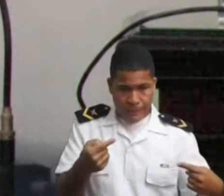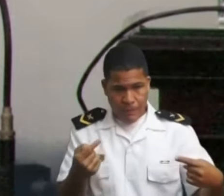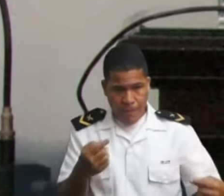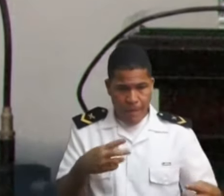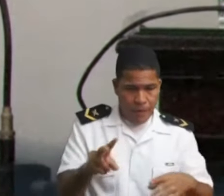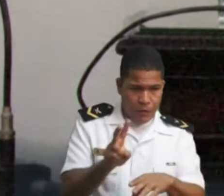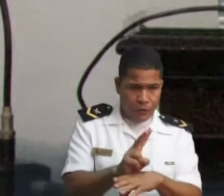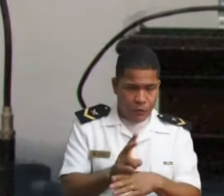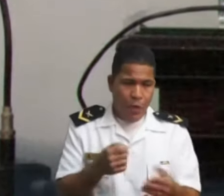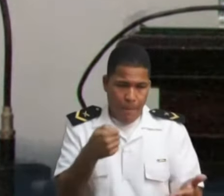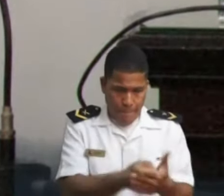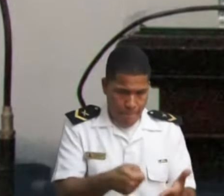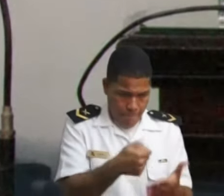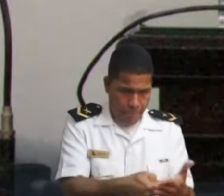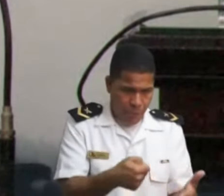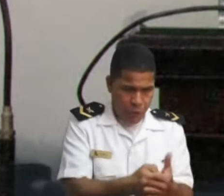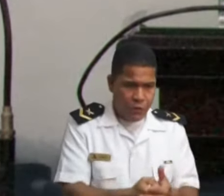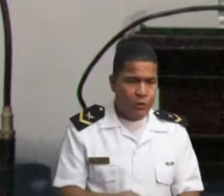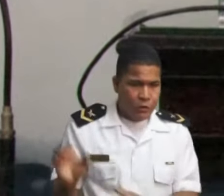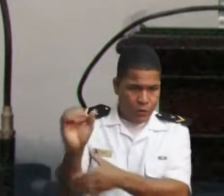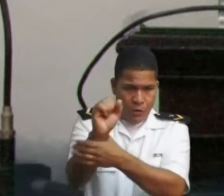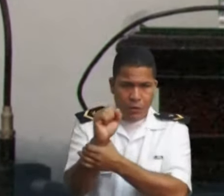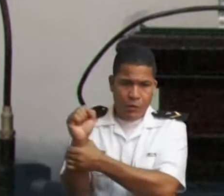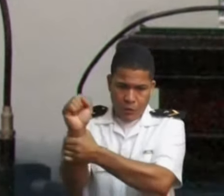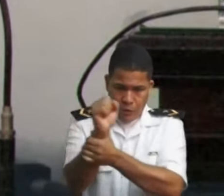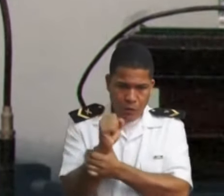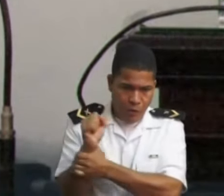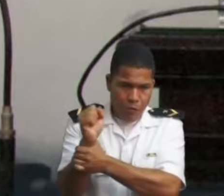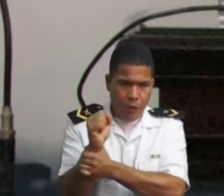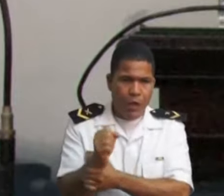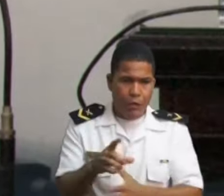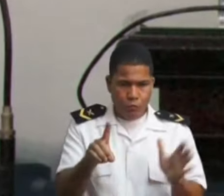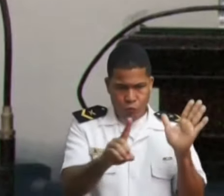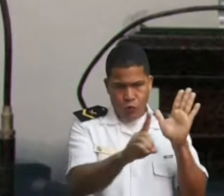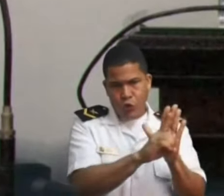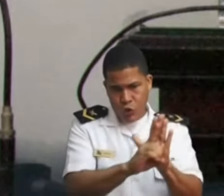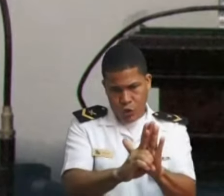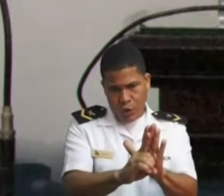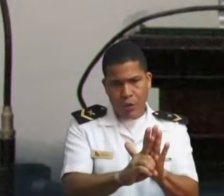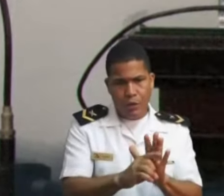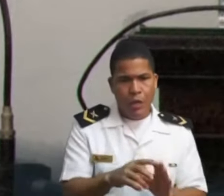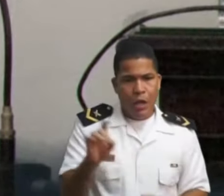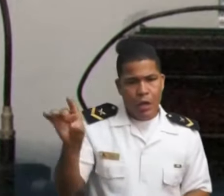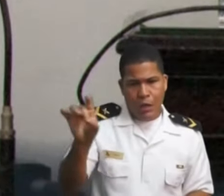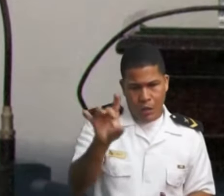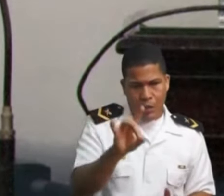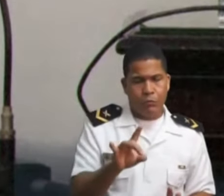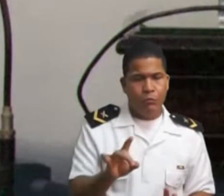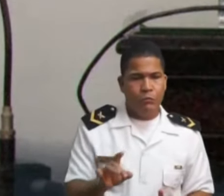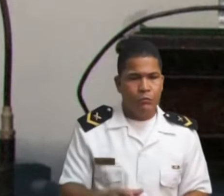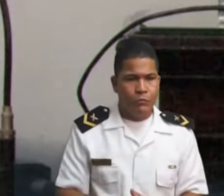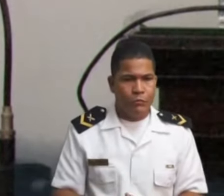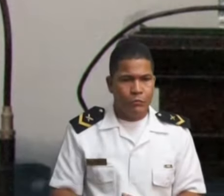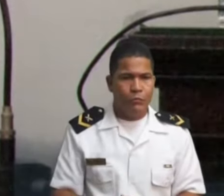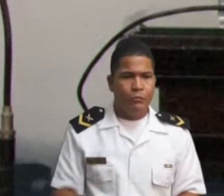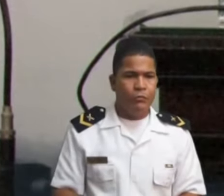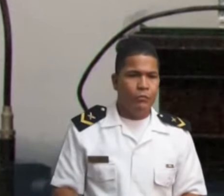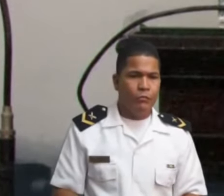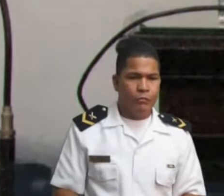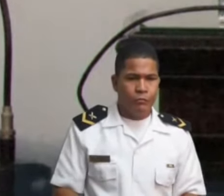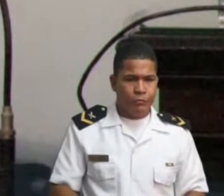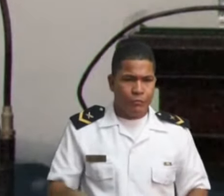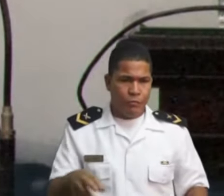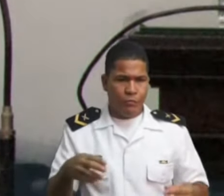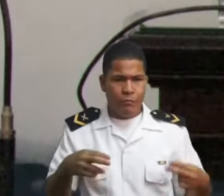assegurada a paridade das partes e o equilíbrio na solução dos casos submetidos a esta Corte. Compete, por